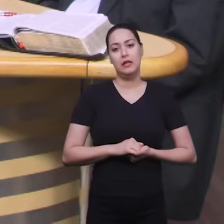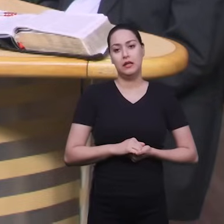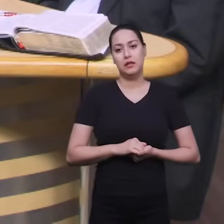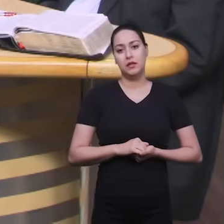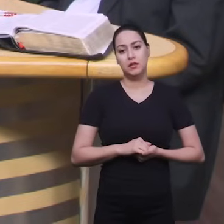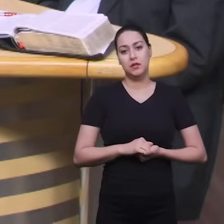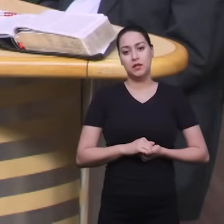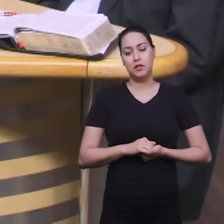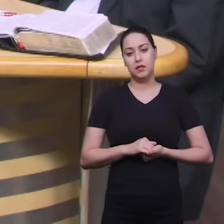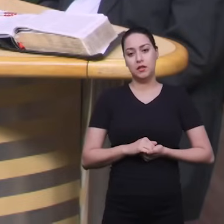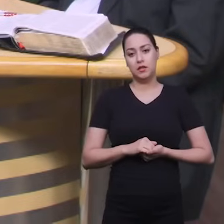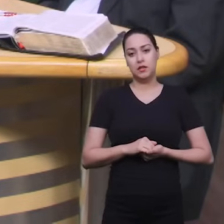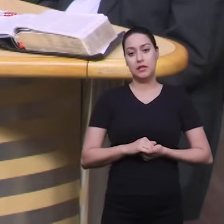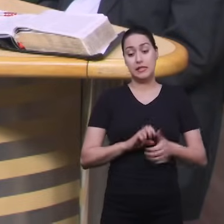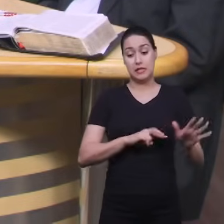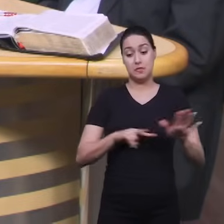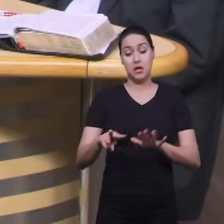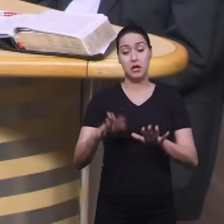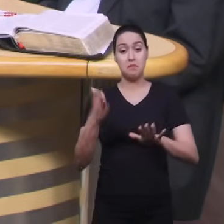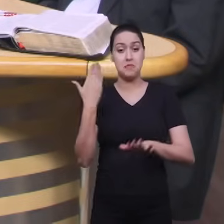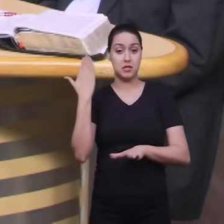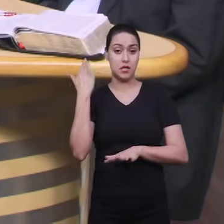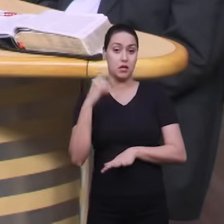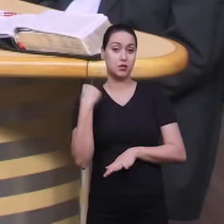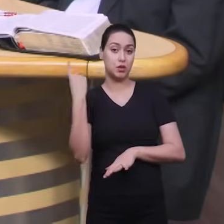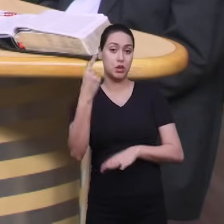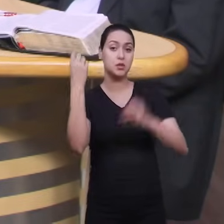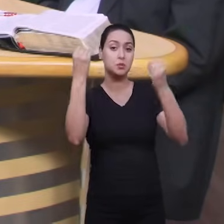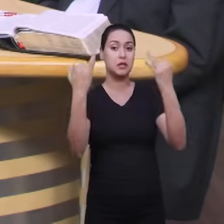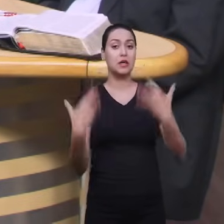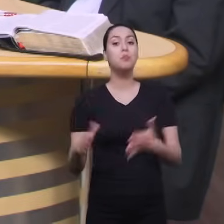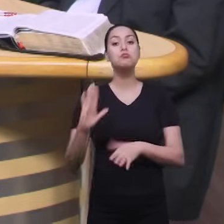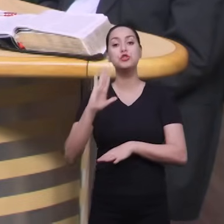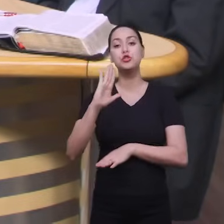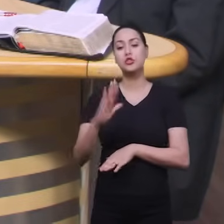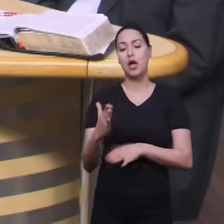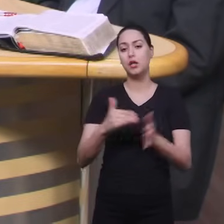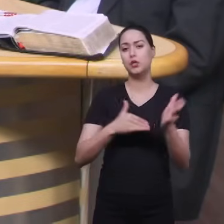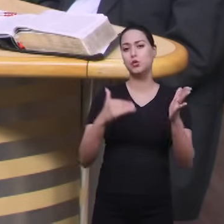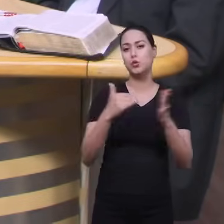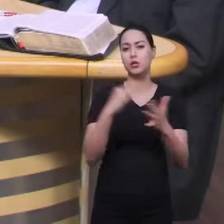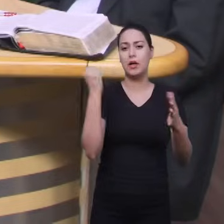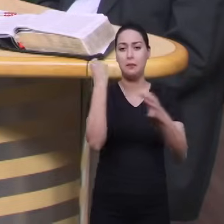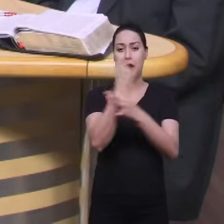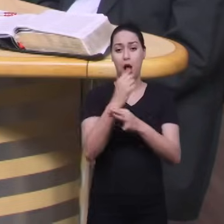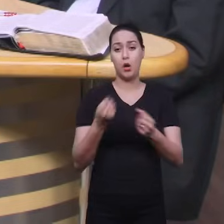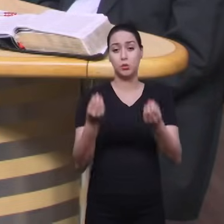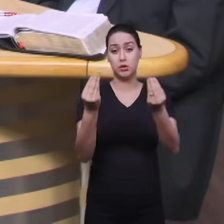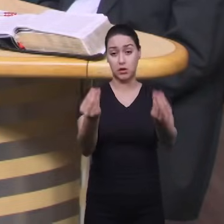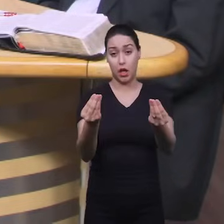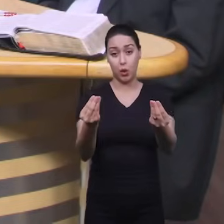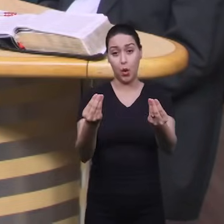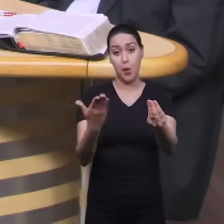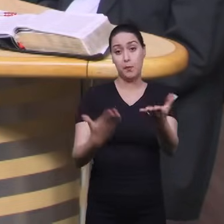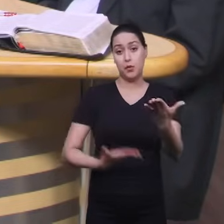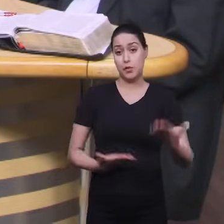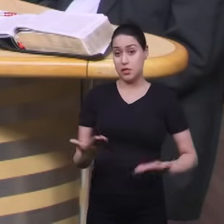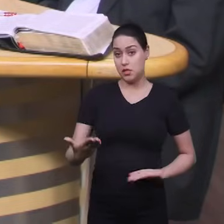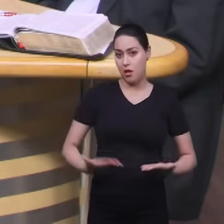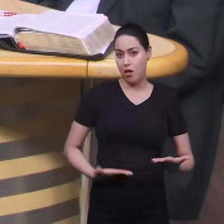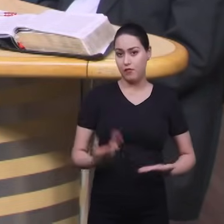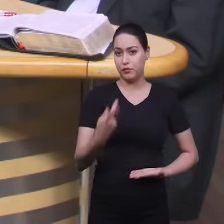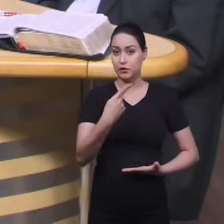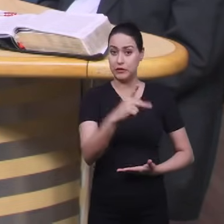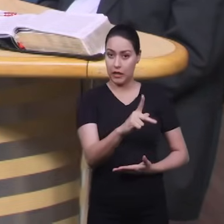e que foi abordado semana passada quer dizer toda riqueza que foi colocado nas mãos de Eliezer e toda